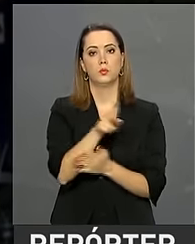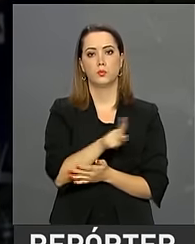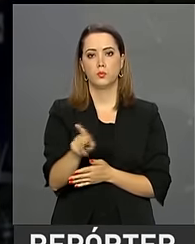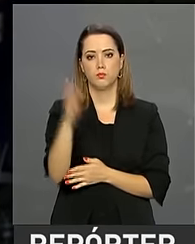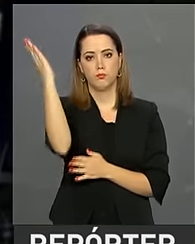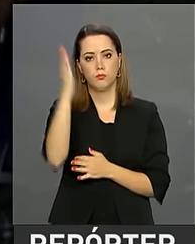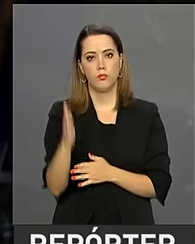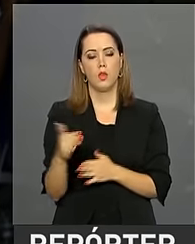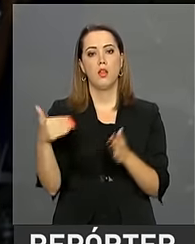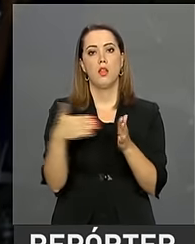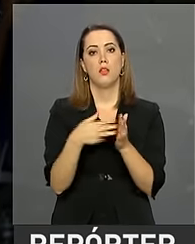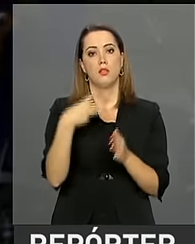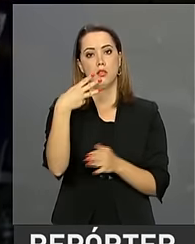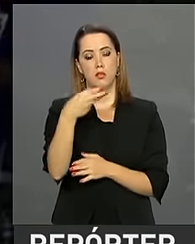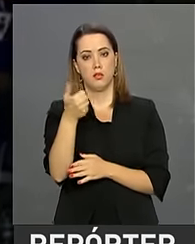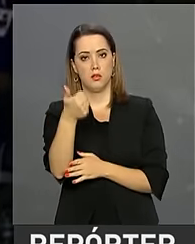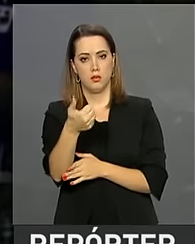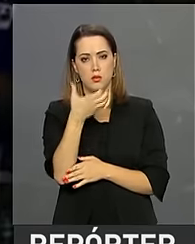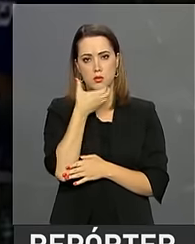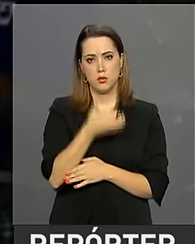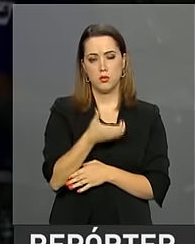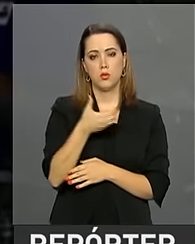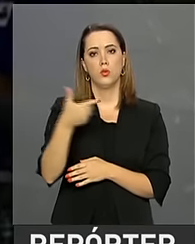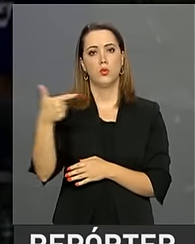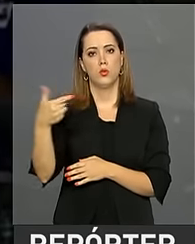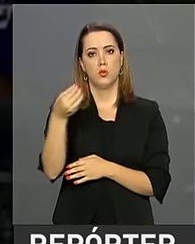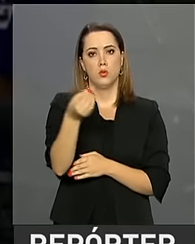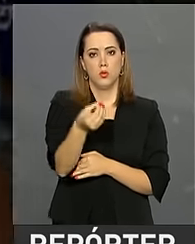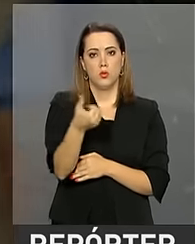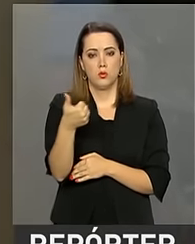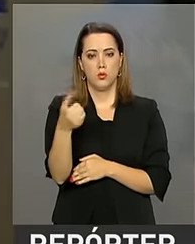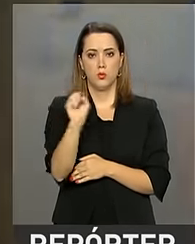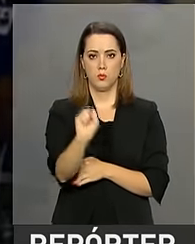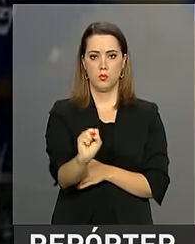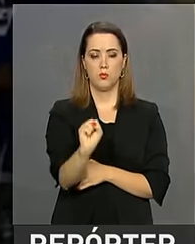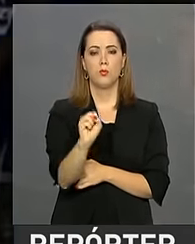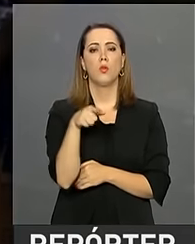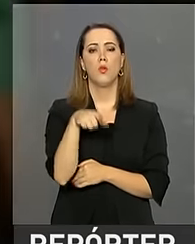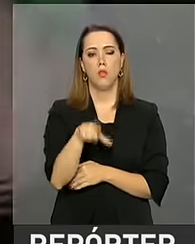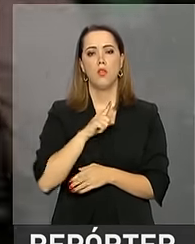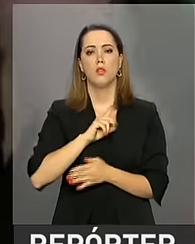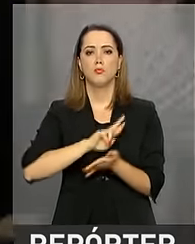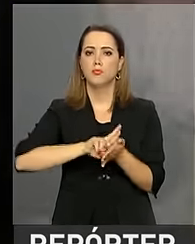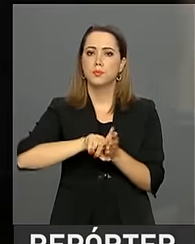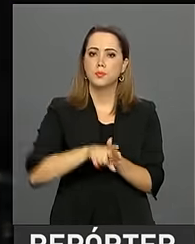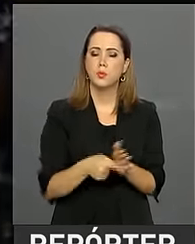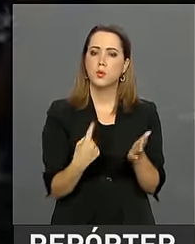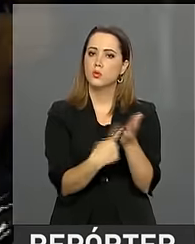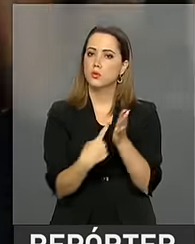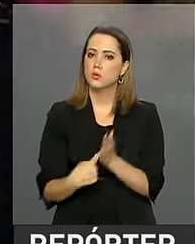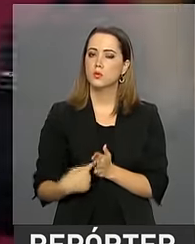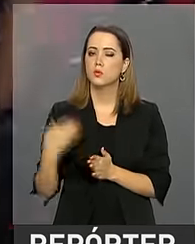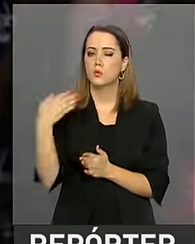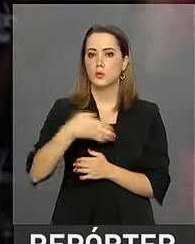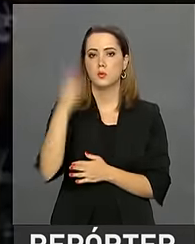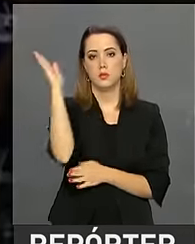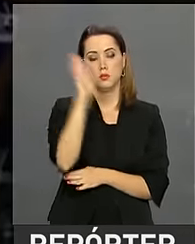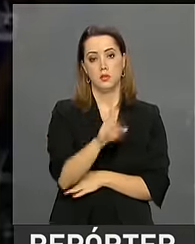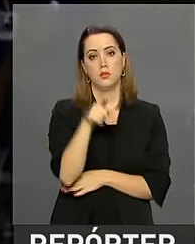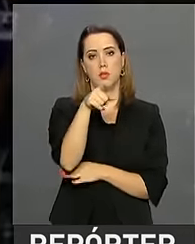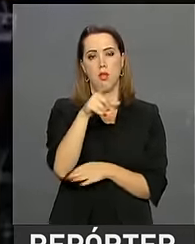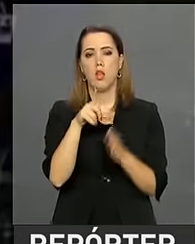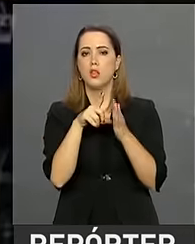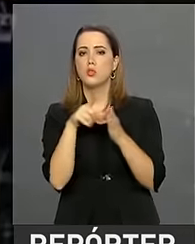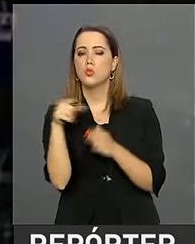dia 31 de dezembro de 2018. O presidente tem mais compromissos essa tarde. Quem tem as informações direto lá do